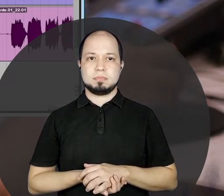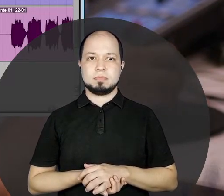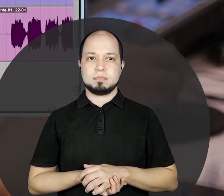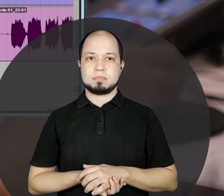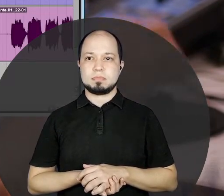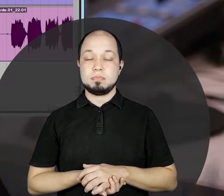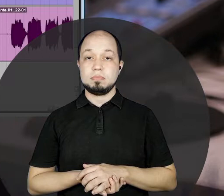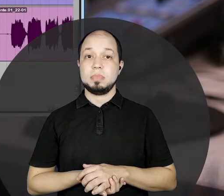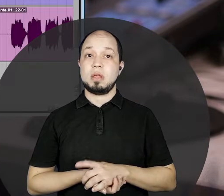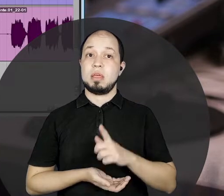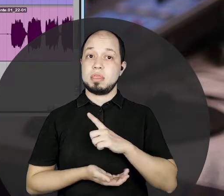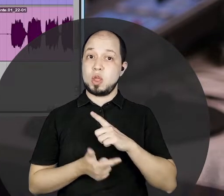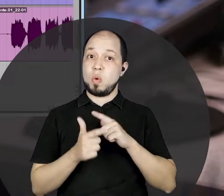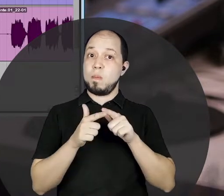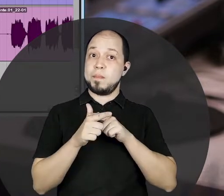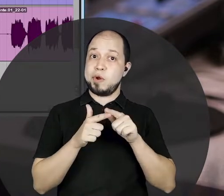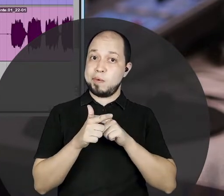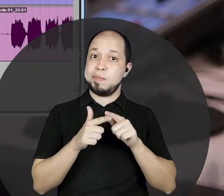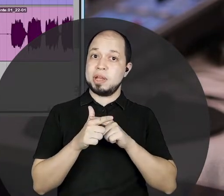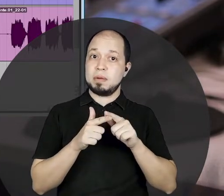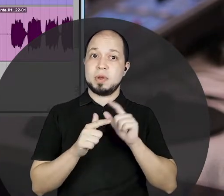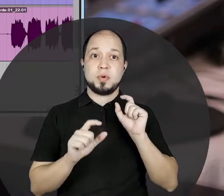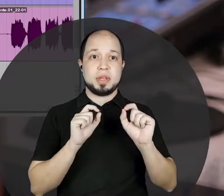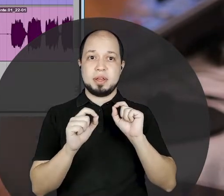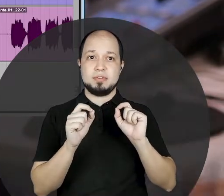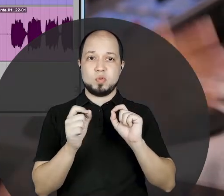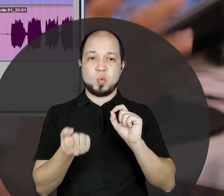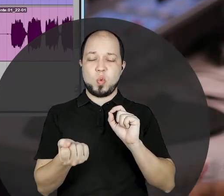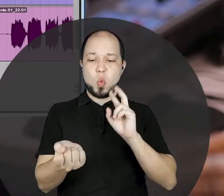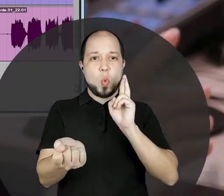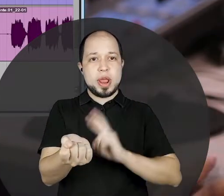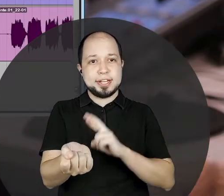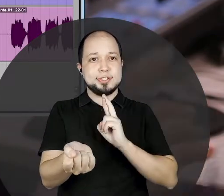Aqui a gente tem um probleminha de execução que tá saindo um pouco do ritmo.